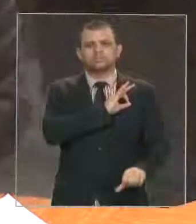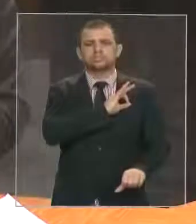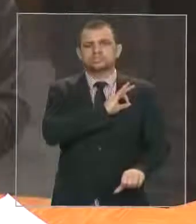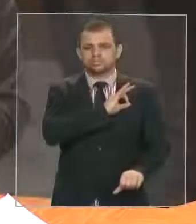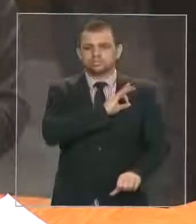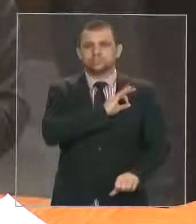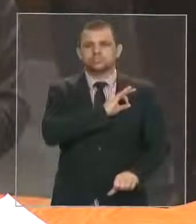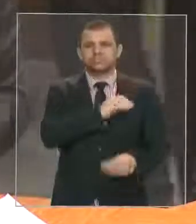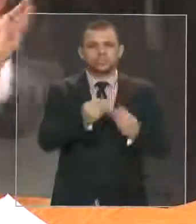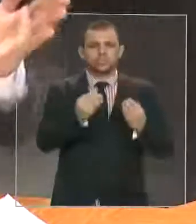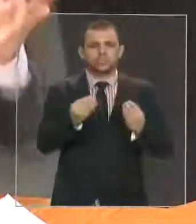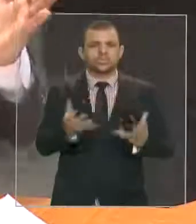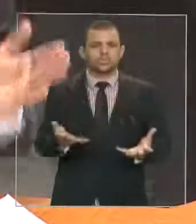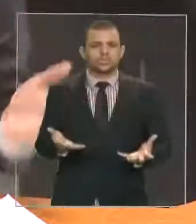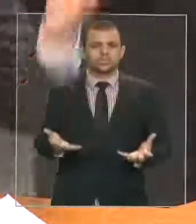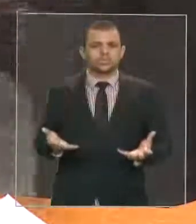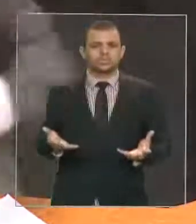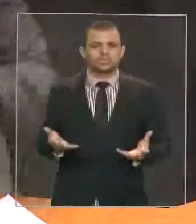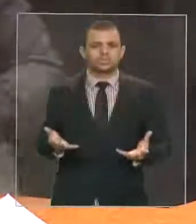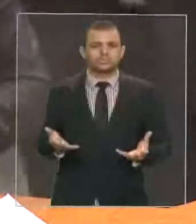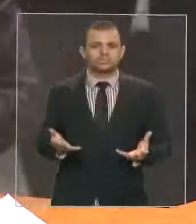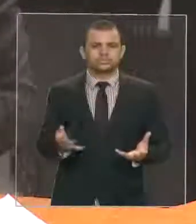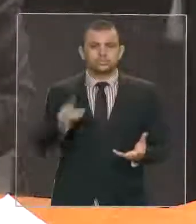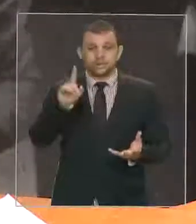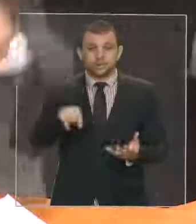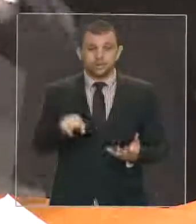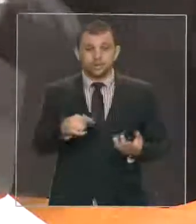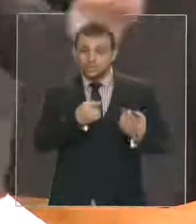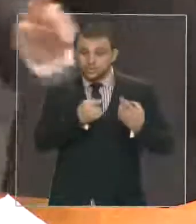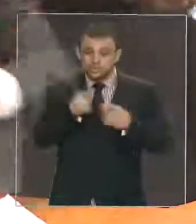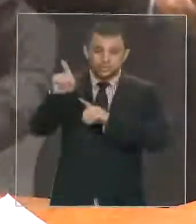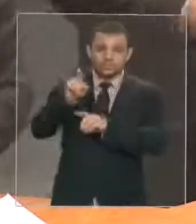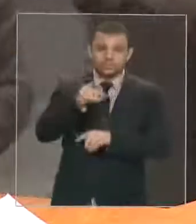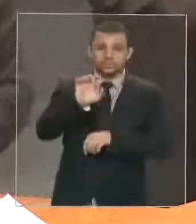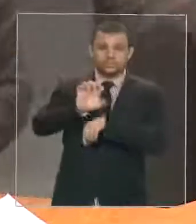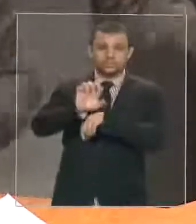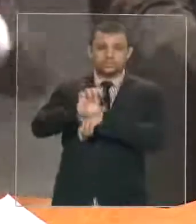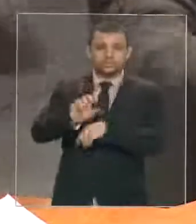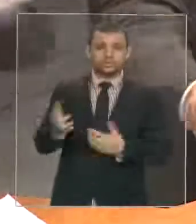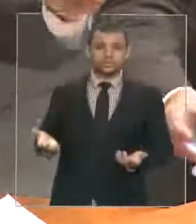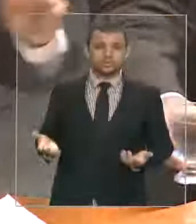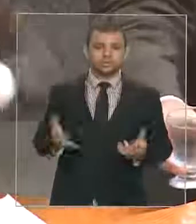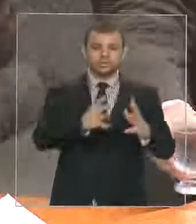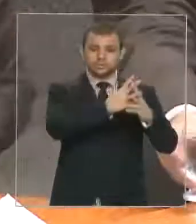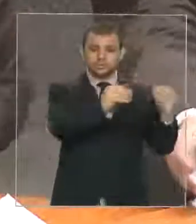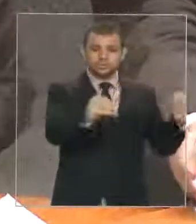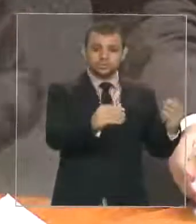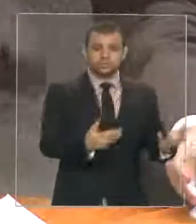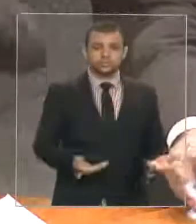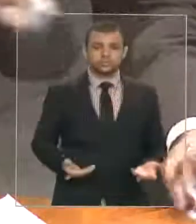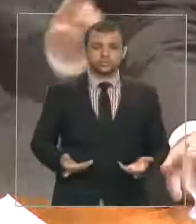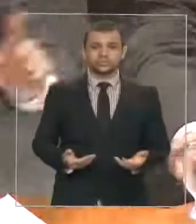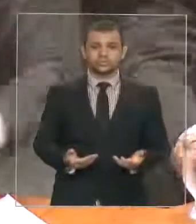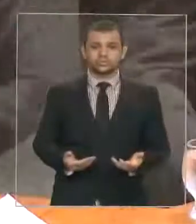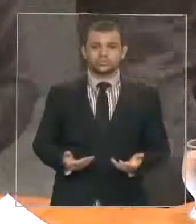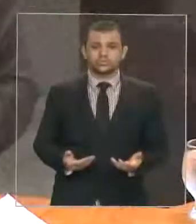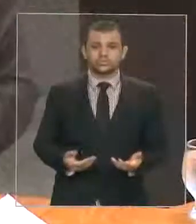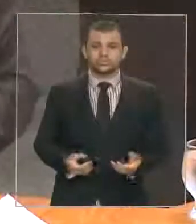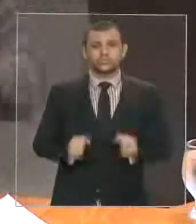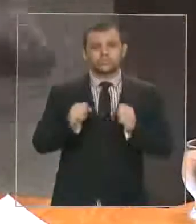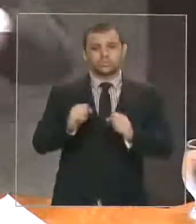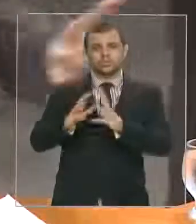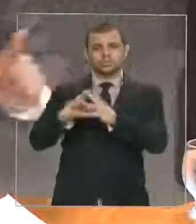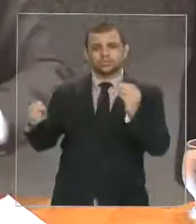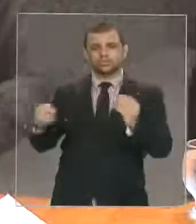absurdo. É um atentado contra o Estado. Sumiu um policial. Pode sumir jornalista, pode sumir